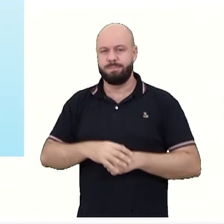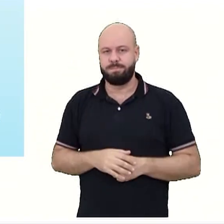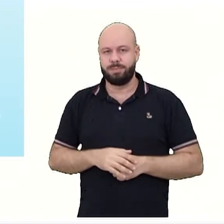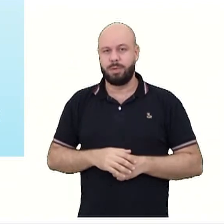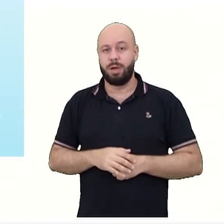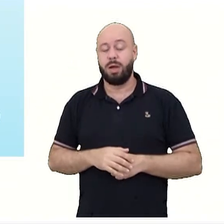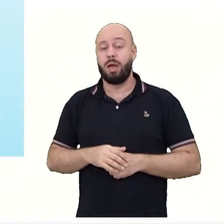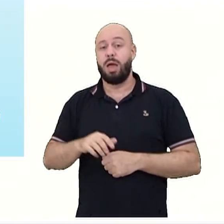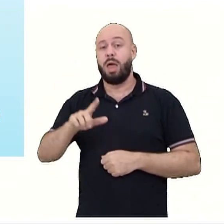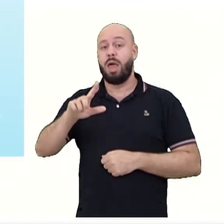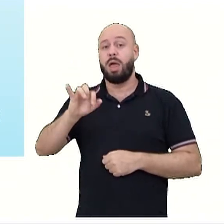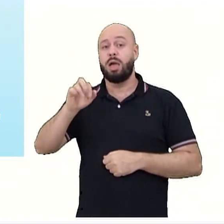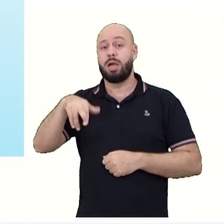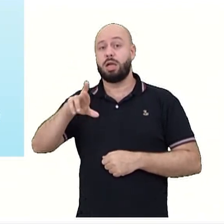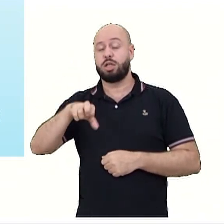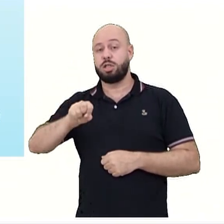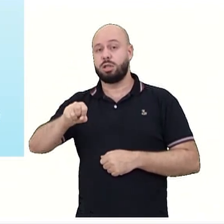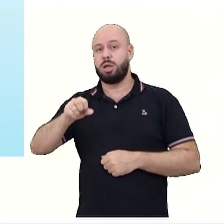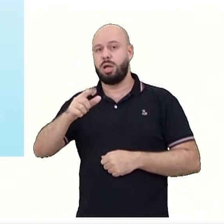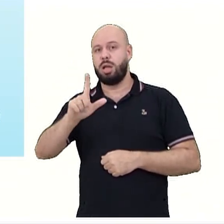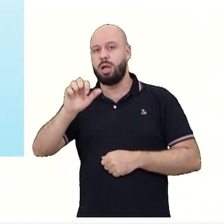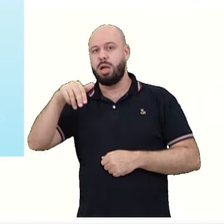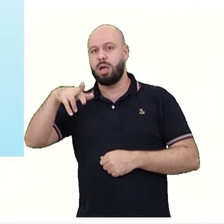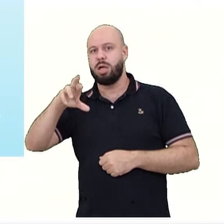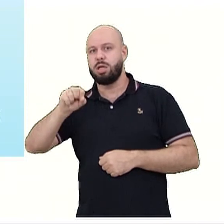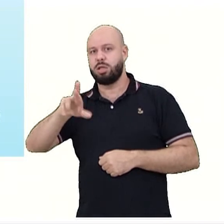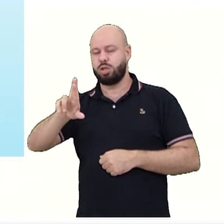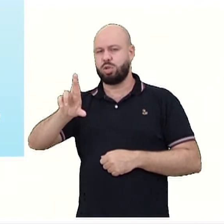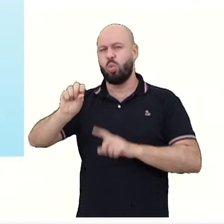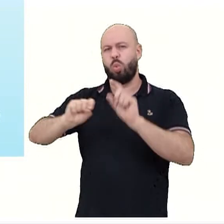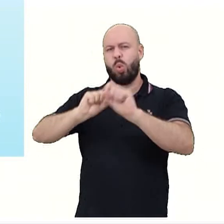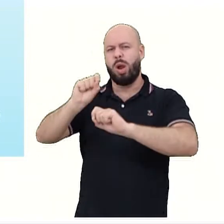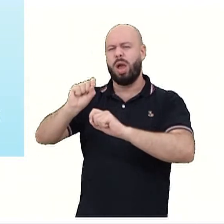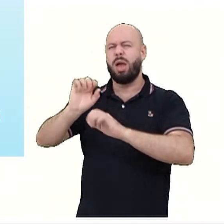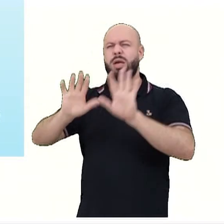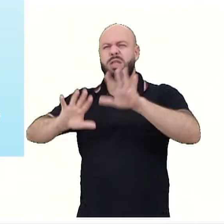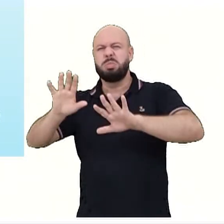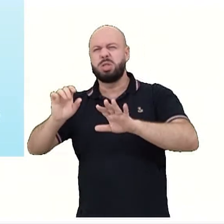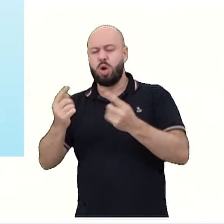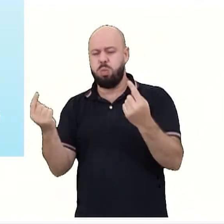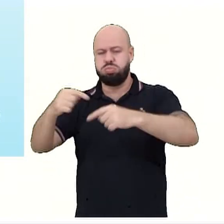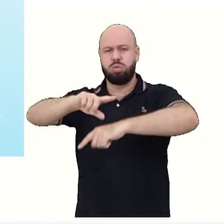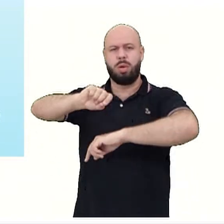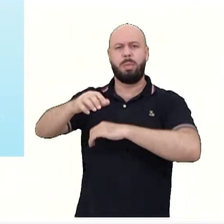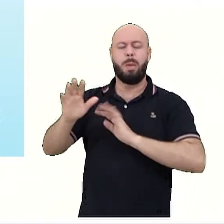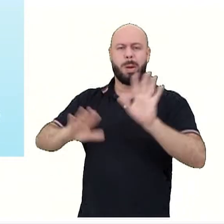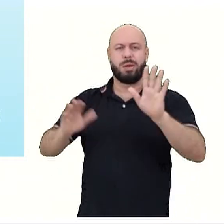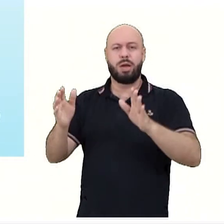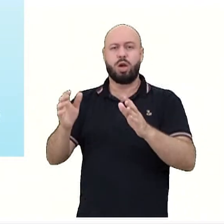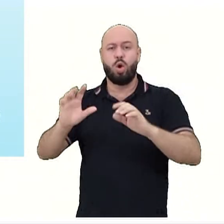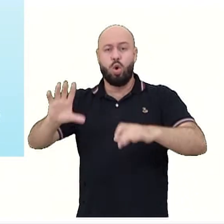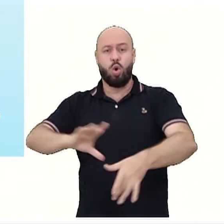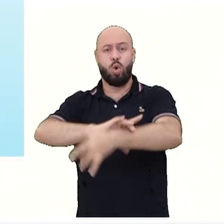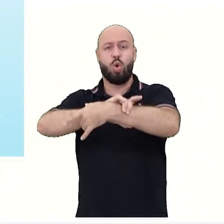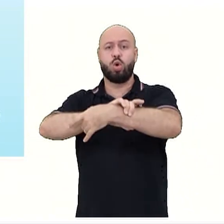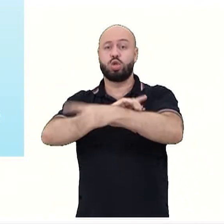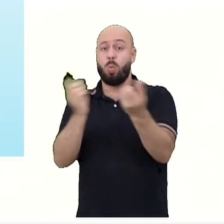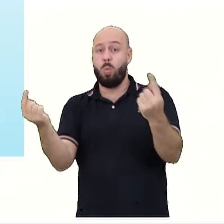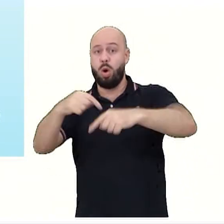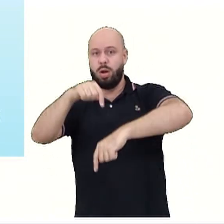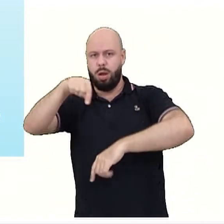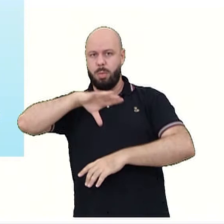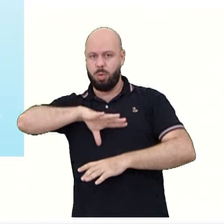os linkers de contraste, né, de oposição, que seriam para a gente as conjunções